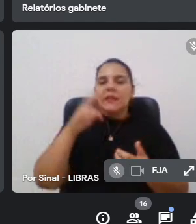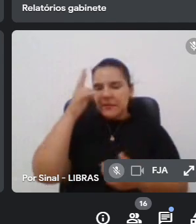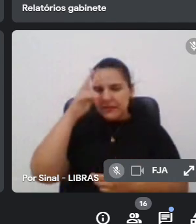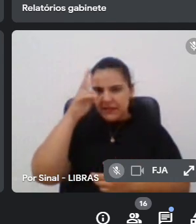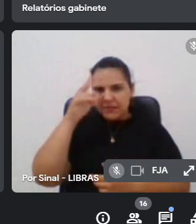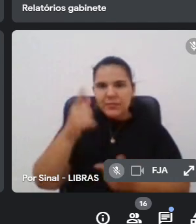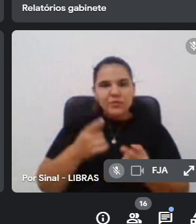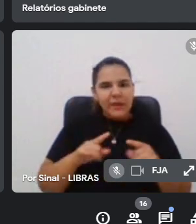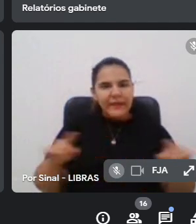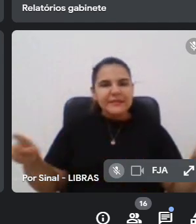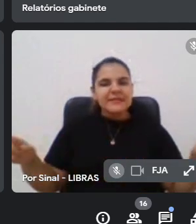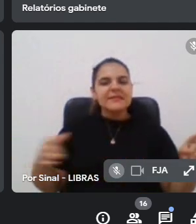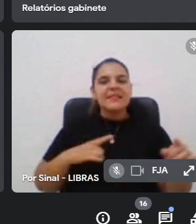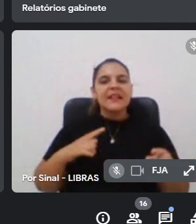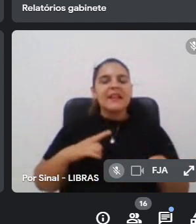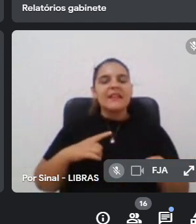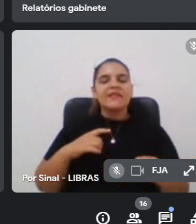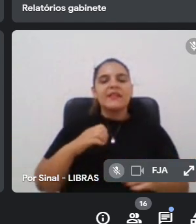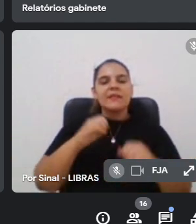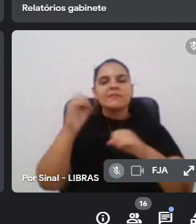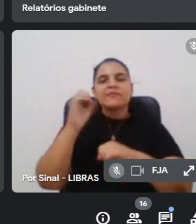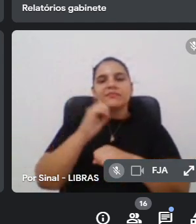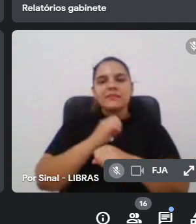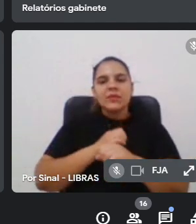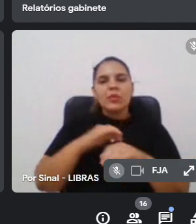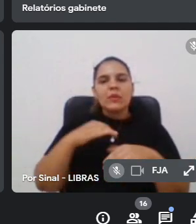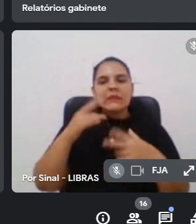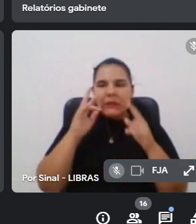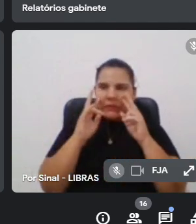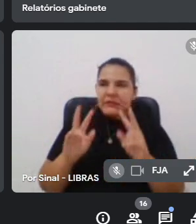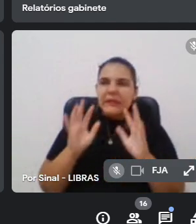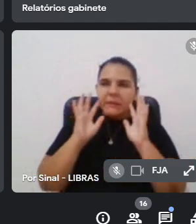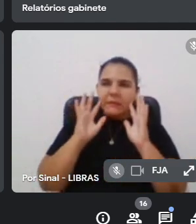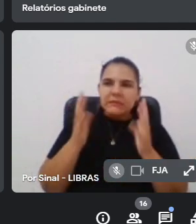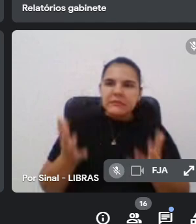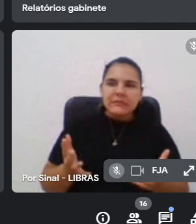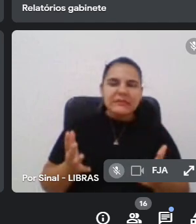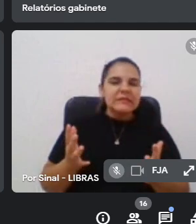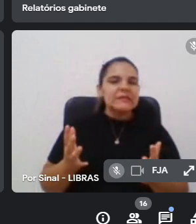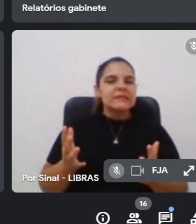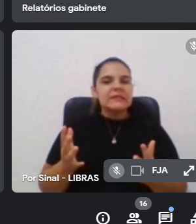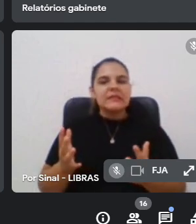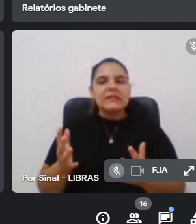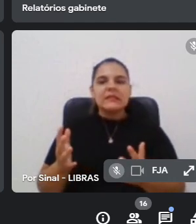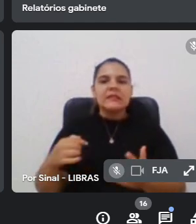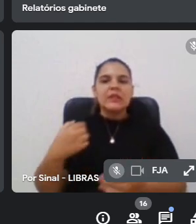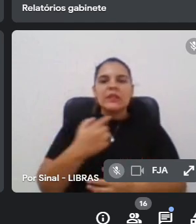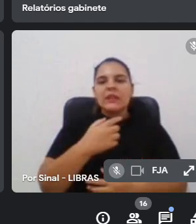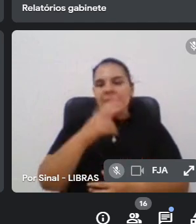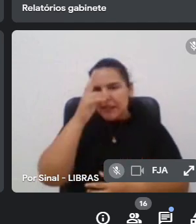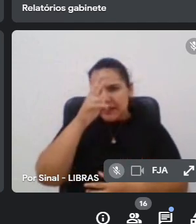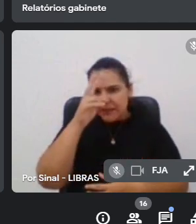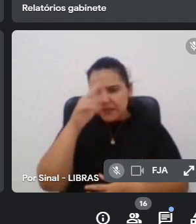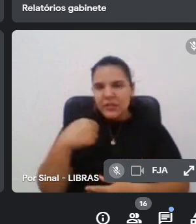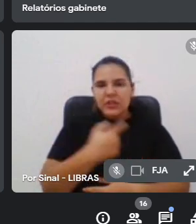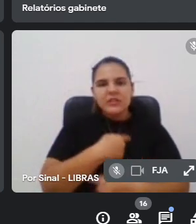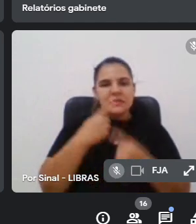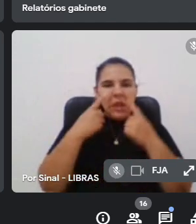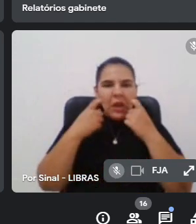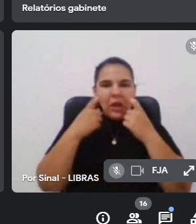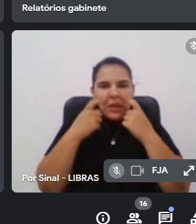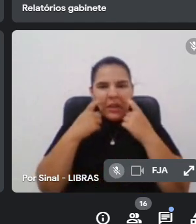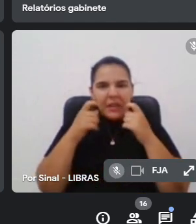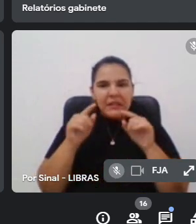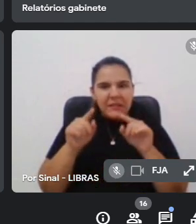gente estava vendo a coisa cair. gente atravessou a rua, ficamos aí afogando as mágoas nesse lugar. Então, foi uma